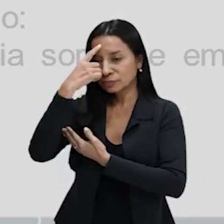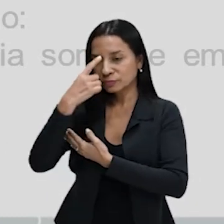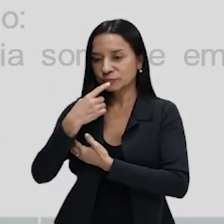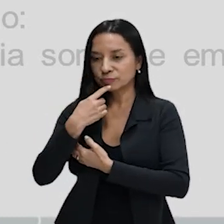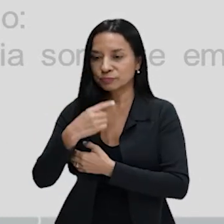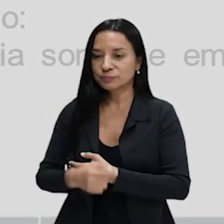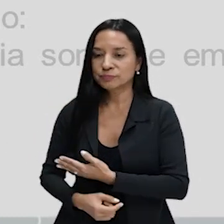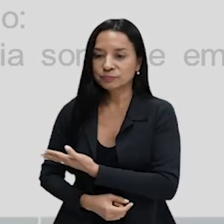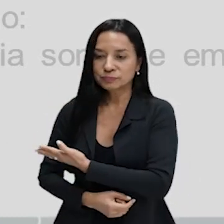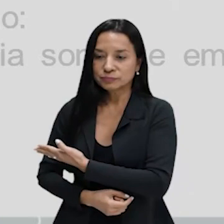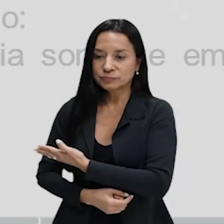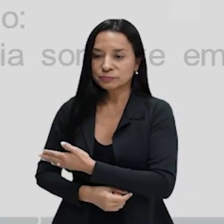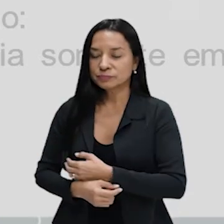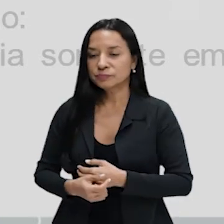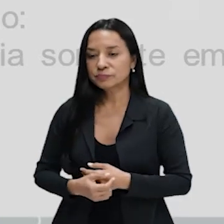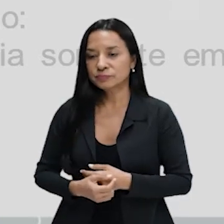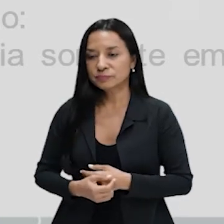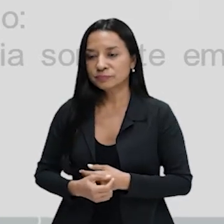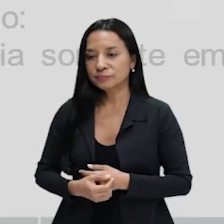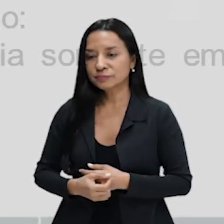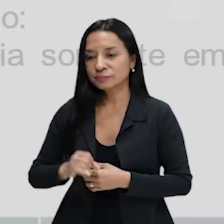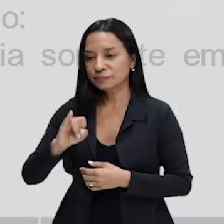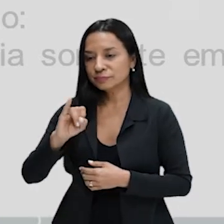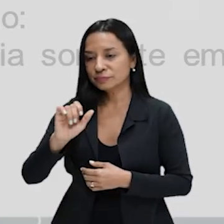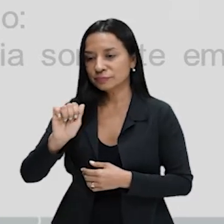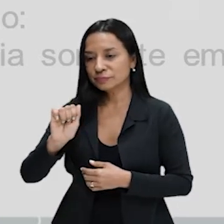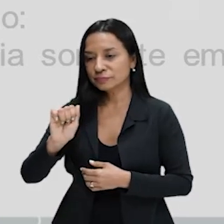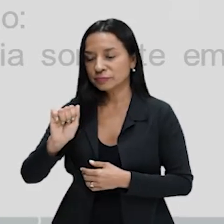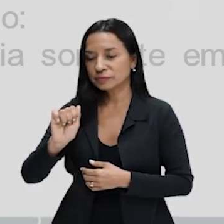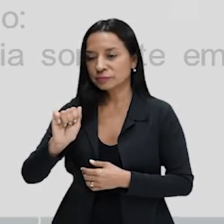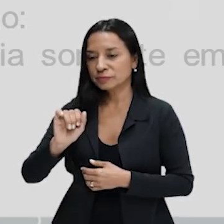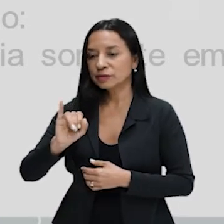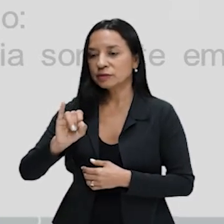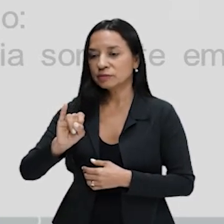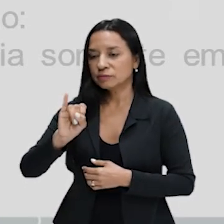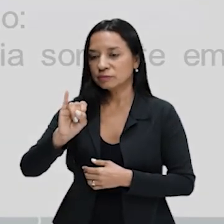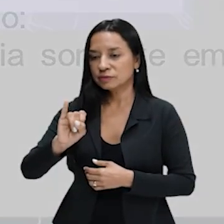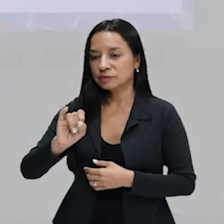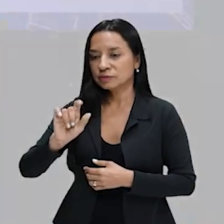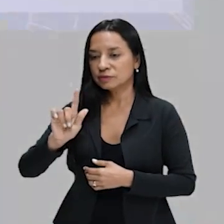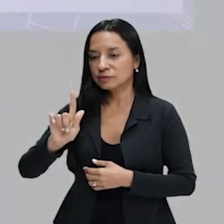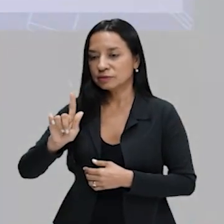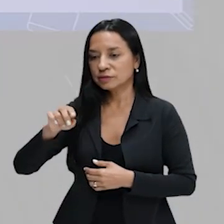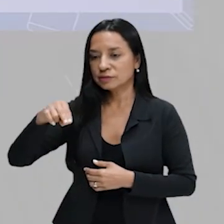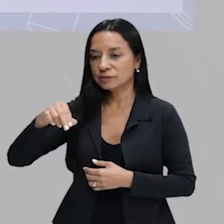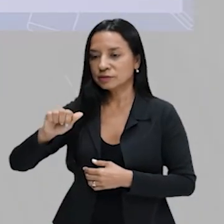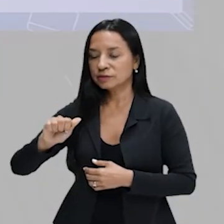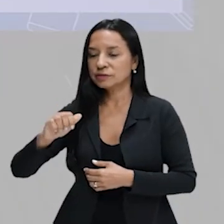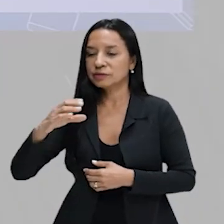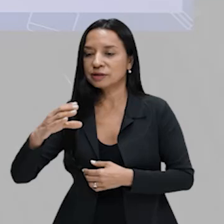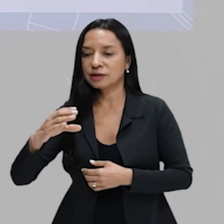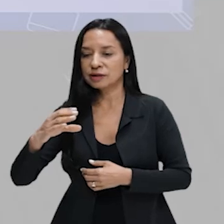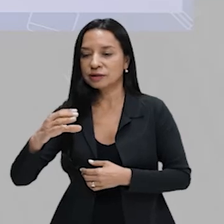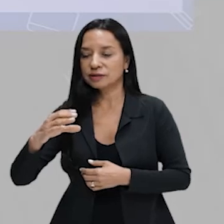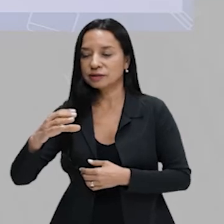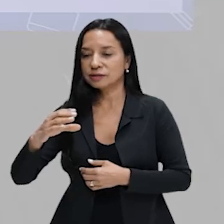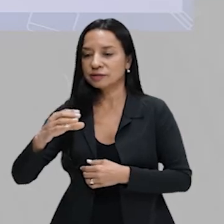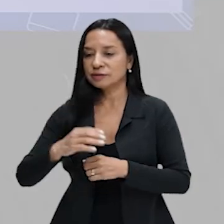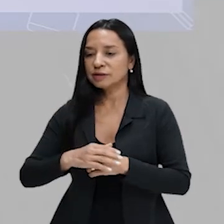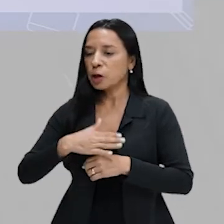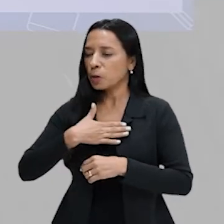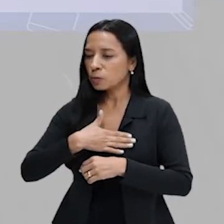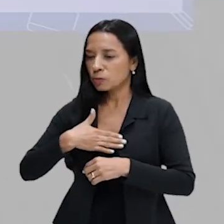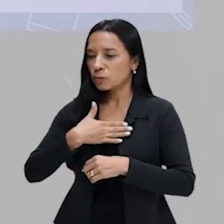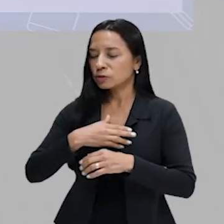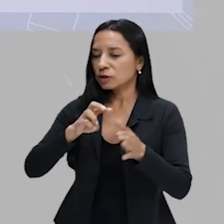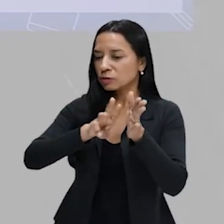Ignác, né, Smuelvis, eu nem sei pronunciar direito essa palavra, mas esse médico aqui, adepto ao método científico, ele